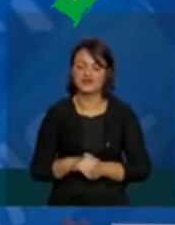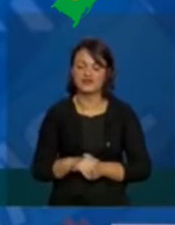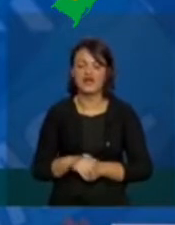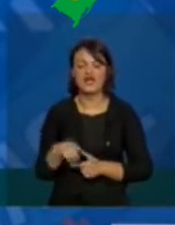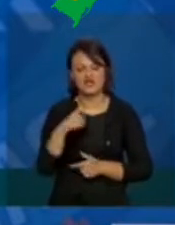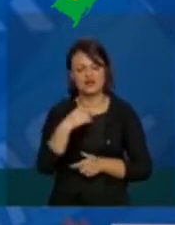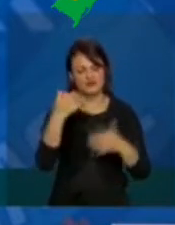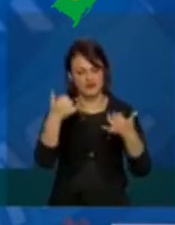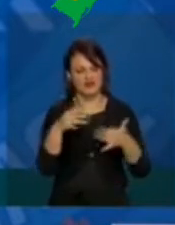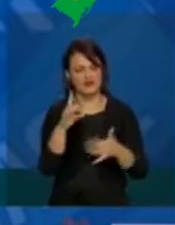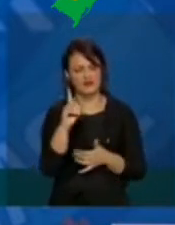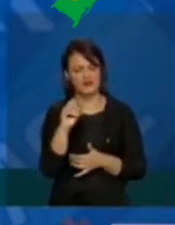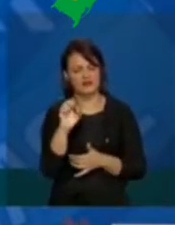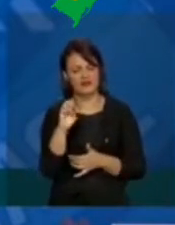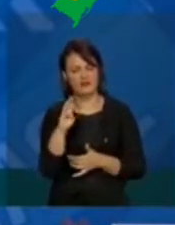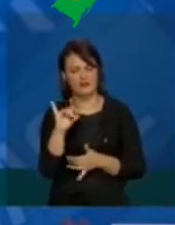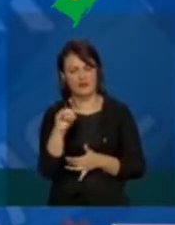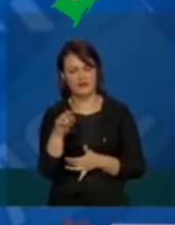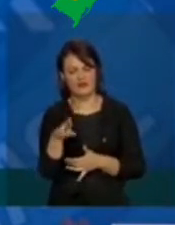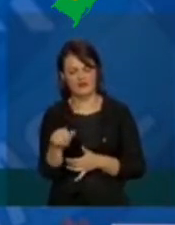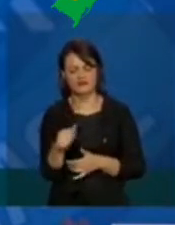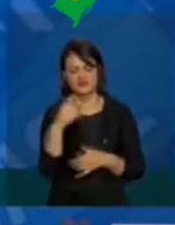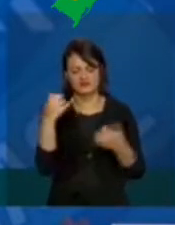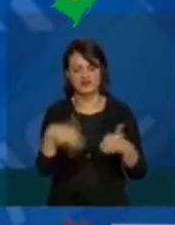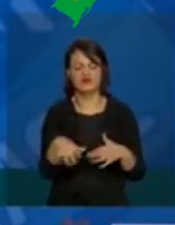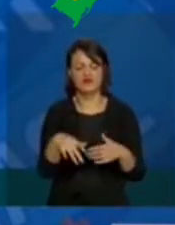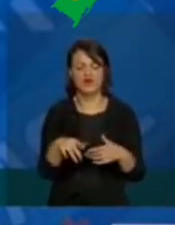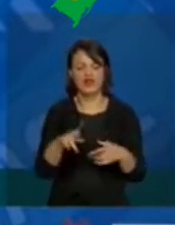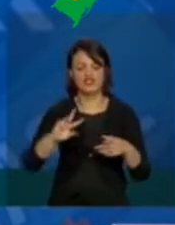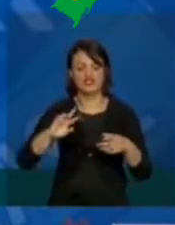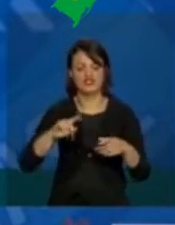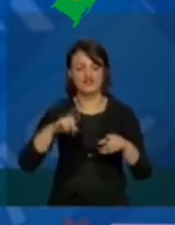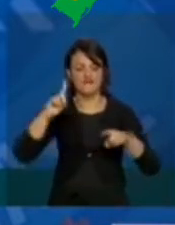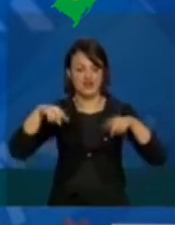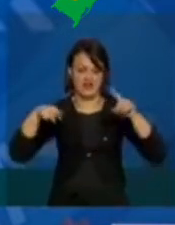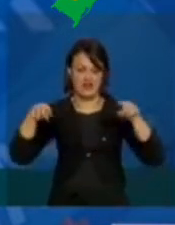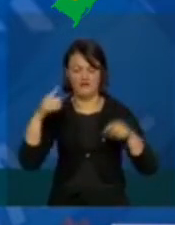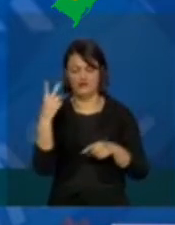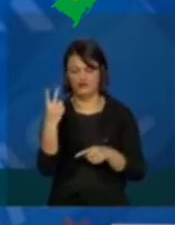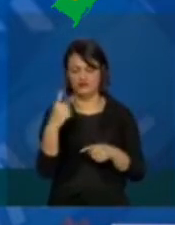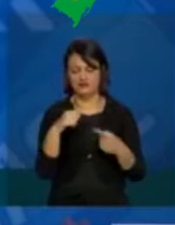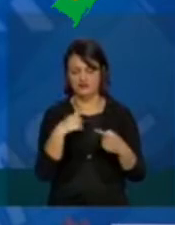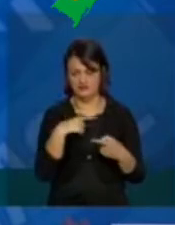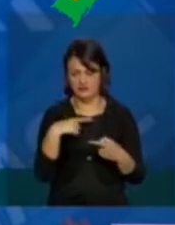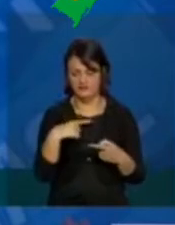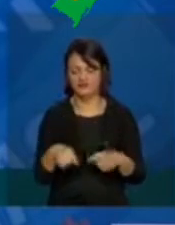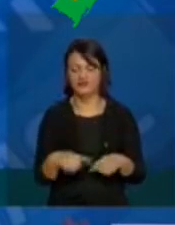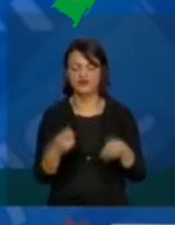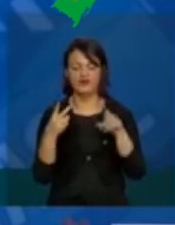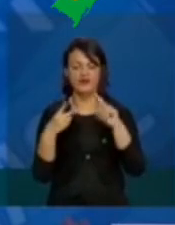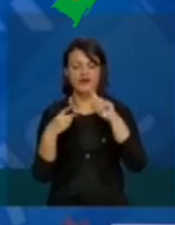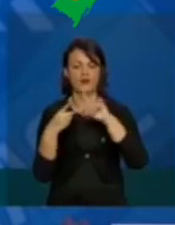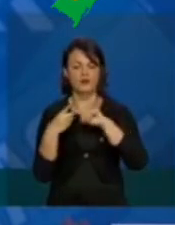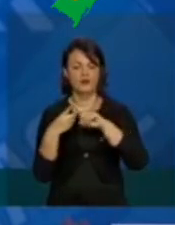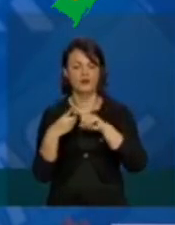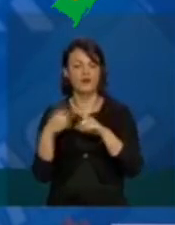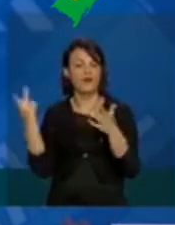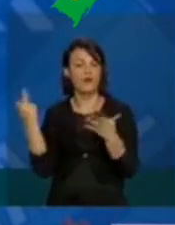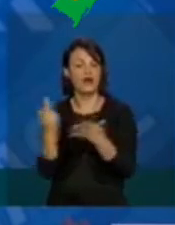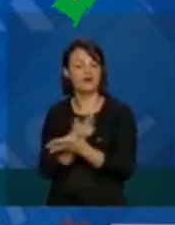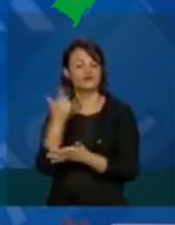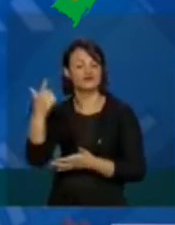expliquei para a Débora que nós temos duas variáveis importantes. Uma é a incidência do número de